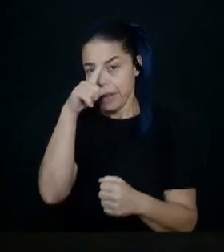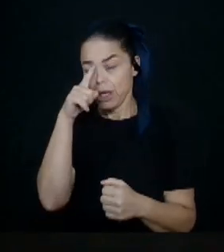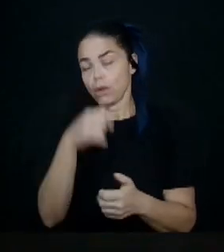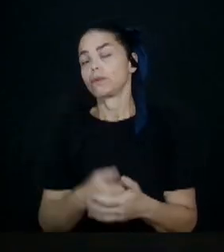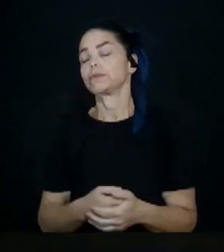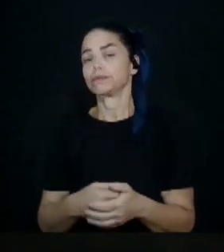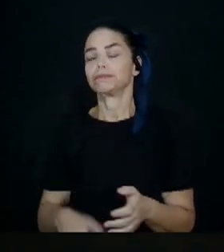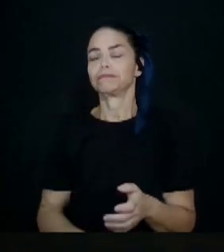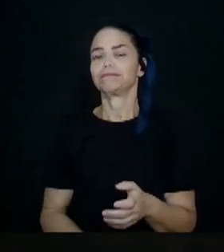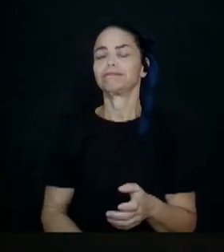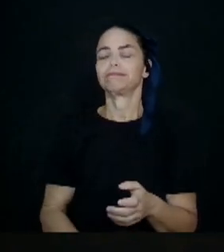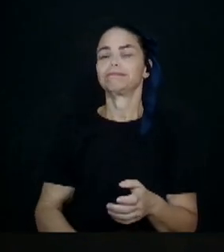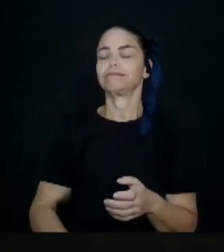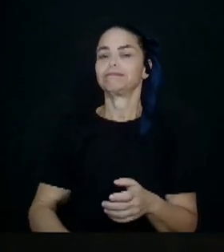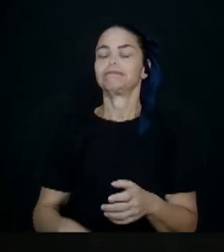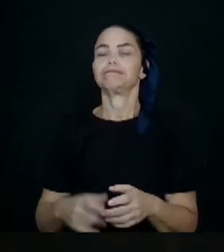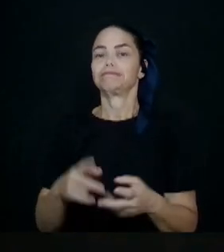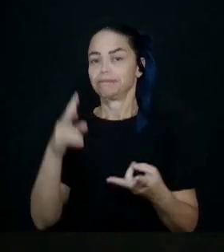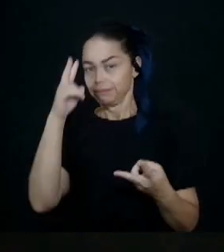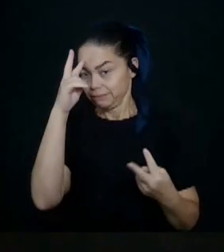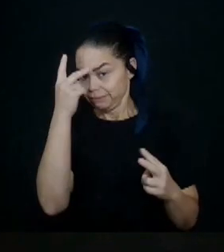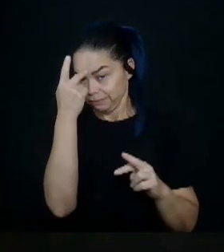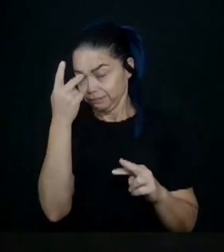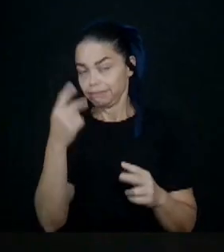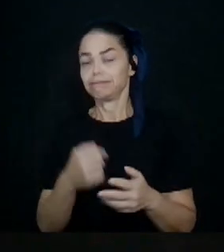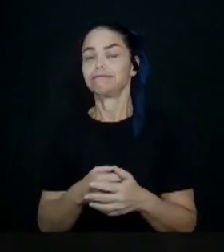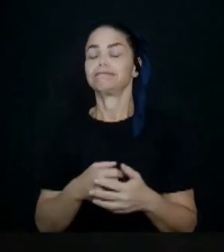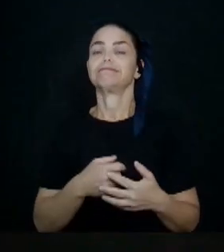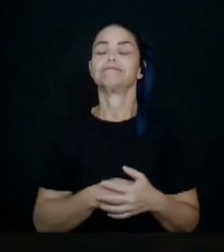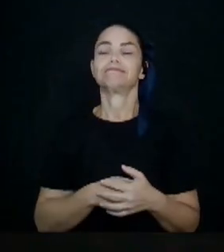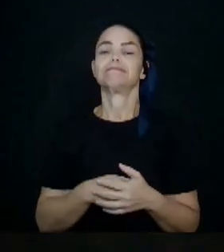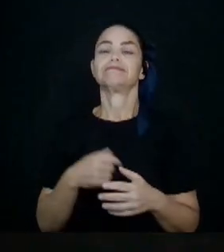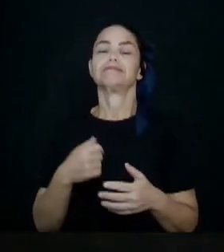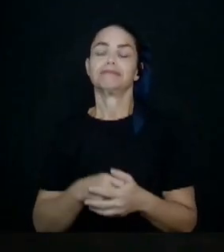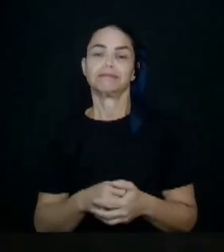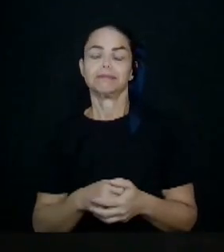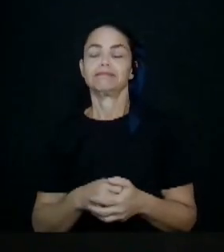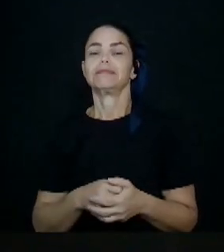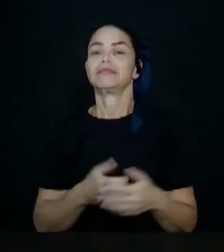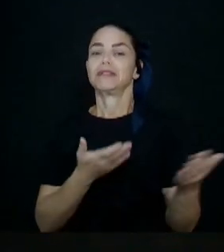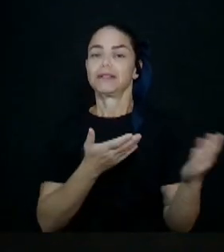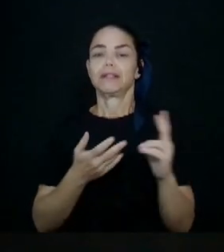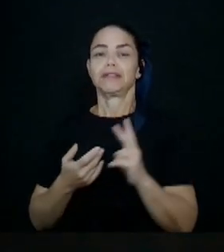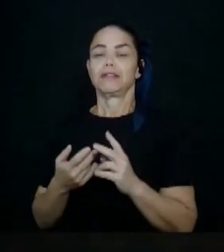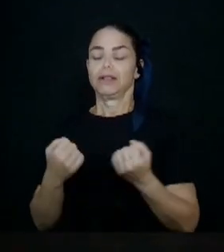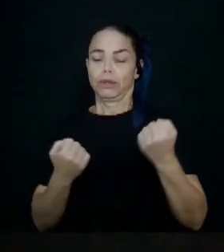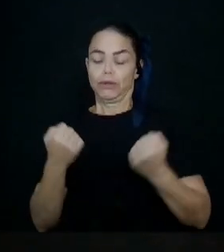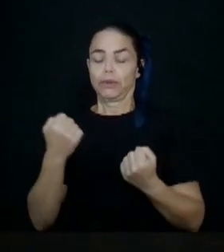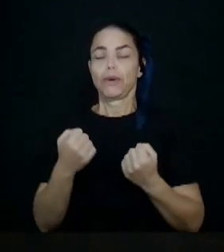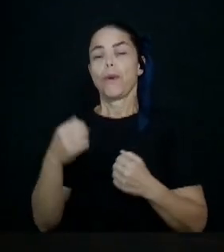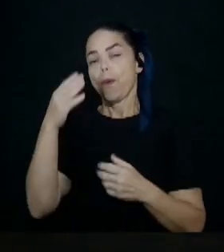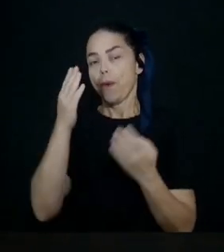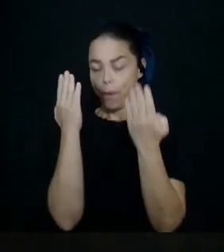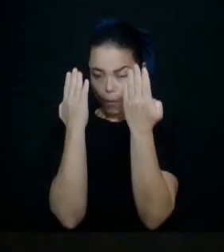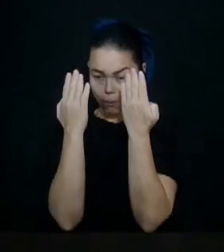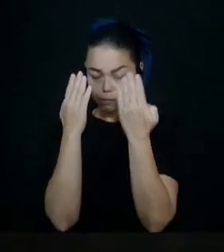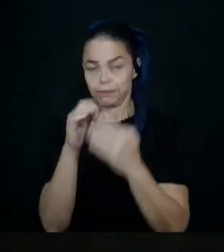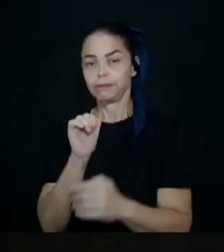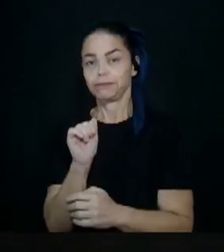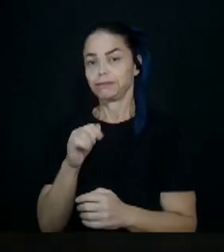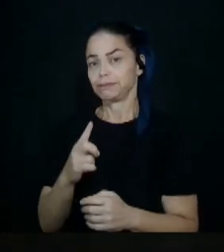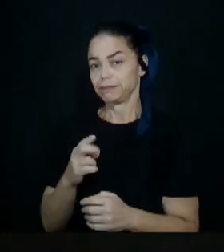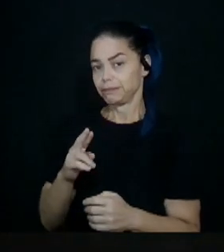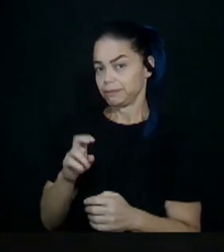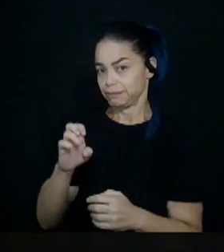essa metamorfose urbana, a gente recebe hoje o especialista em trânsito, psicólogo, André Luiz Grangeiro. Seja